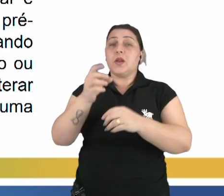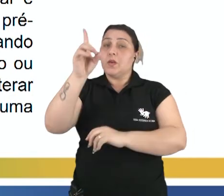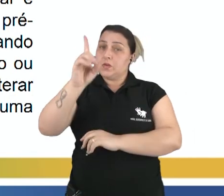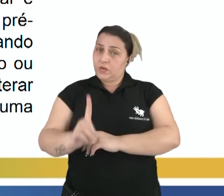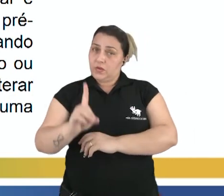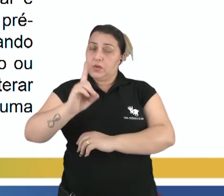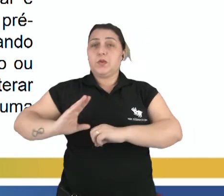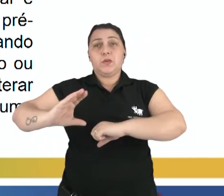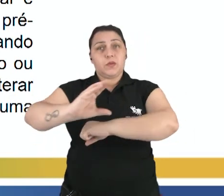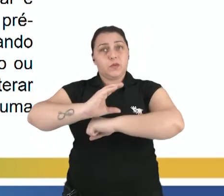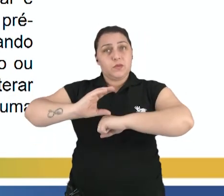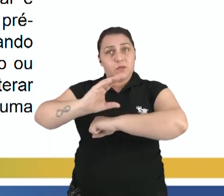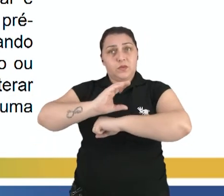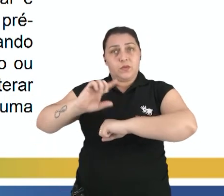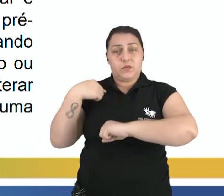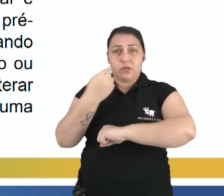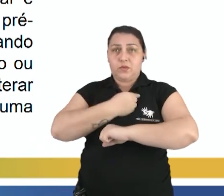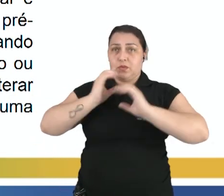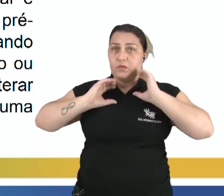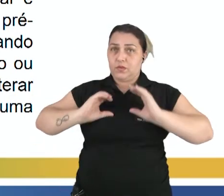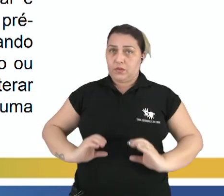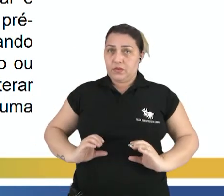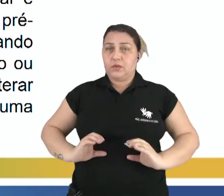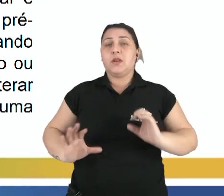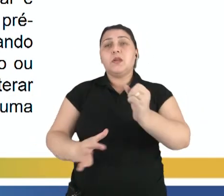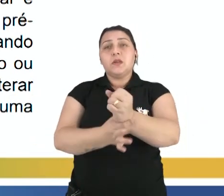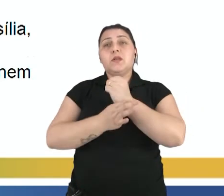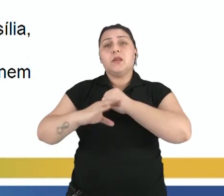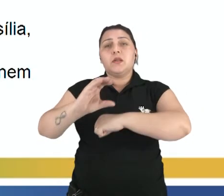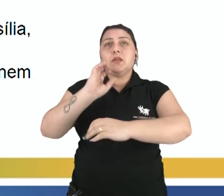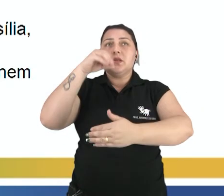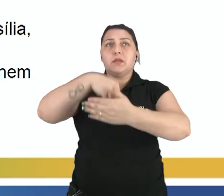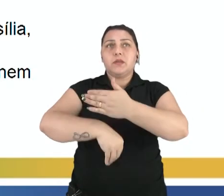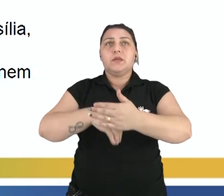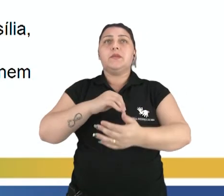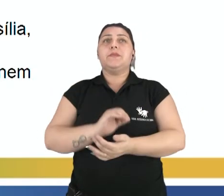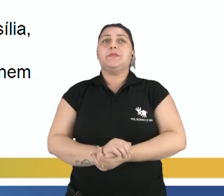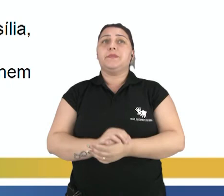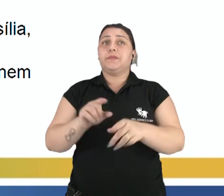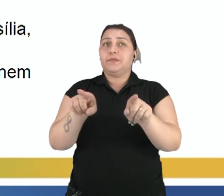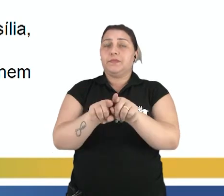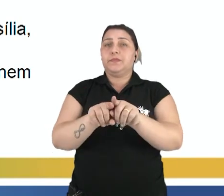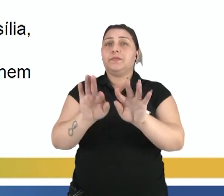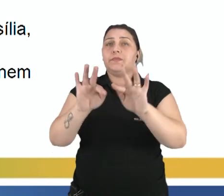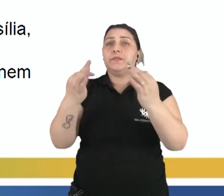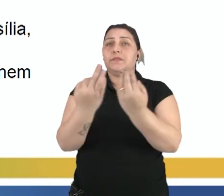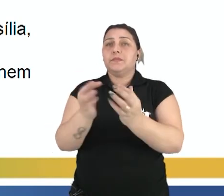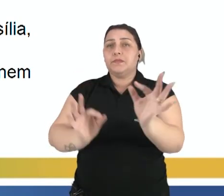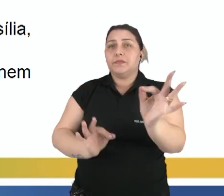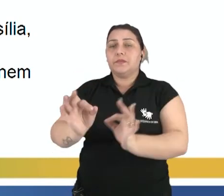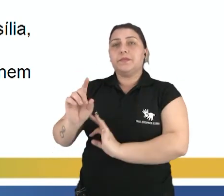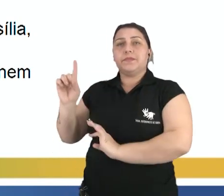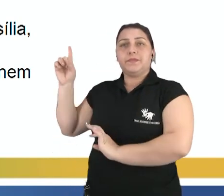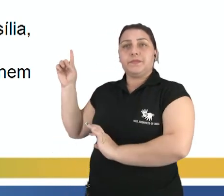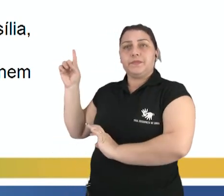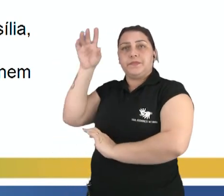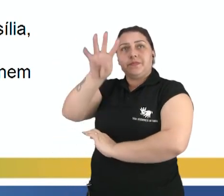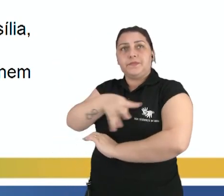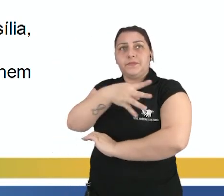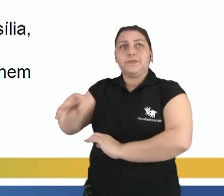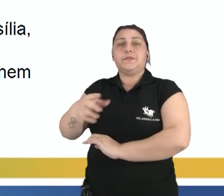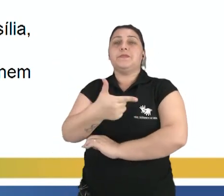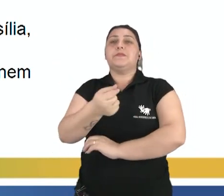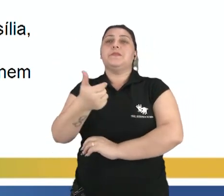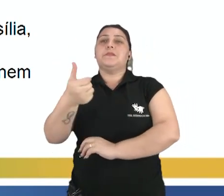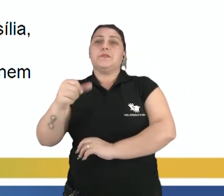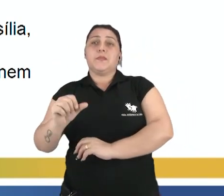direito nosso do cidadão que está garantido na Constituição. Aqui é só mostrando para vocês que no ano de